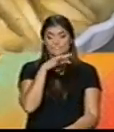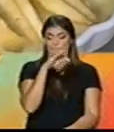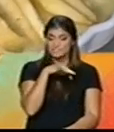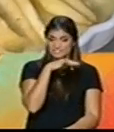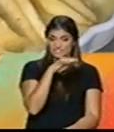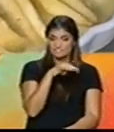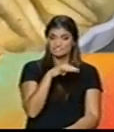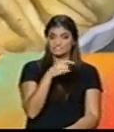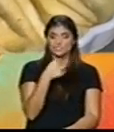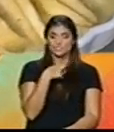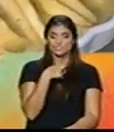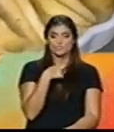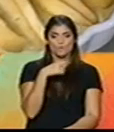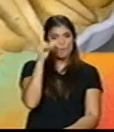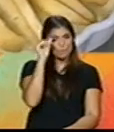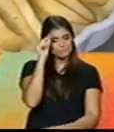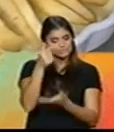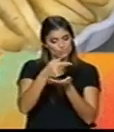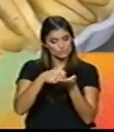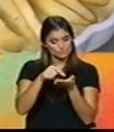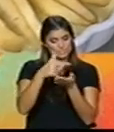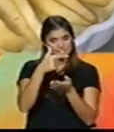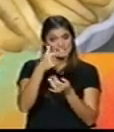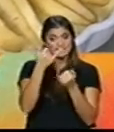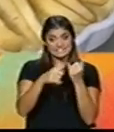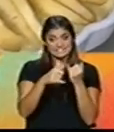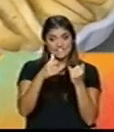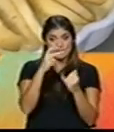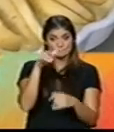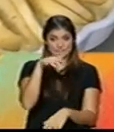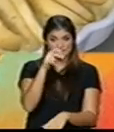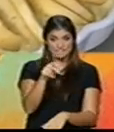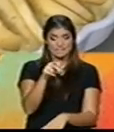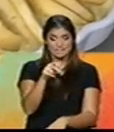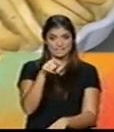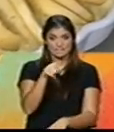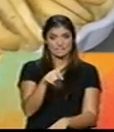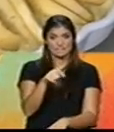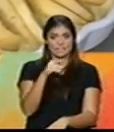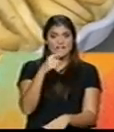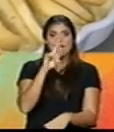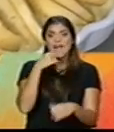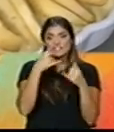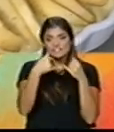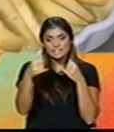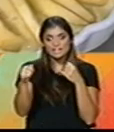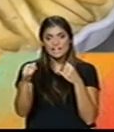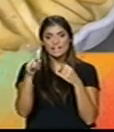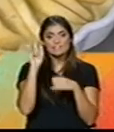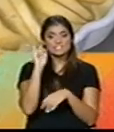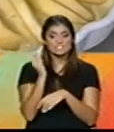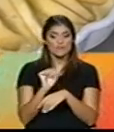família. Eu tenho os biscoitos da tia Amélia, de azeite a ferver, tenho a alfaria da minha